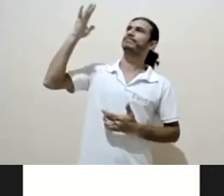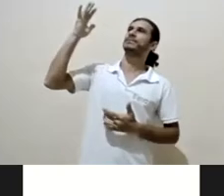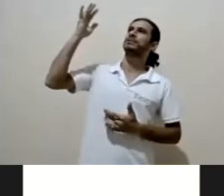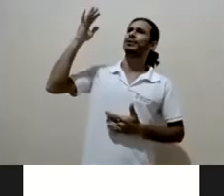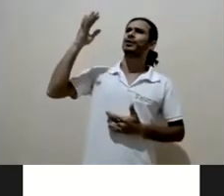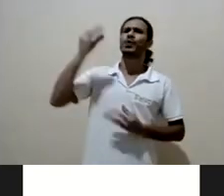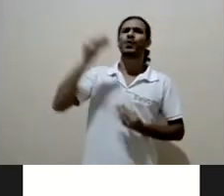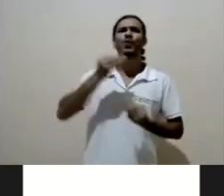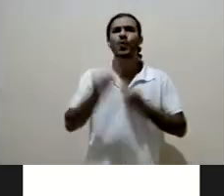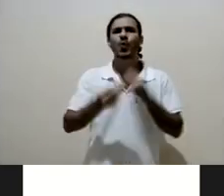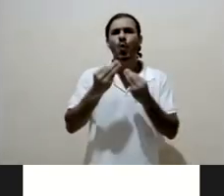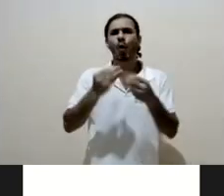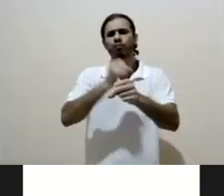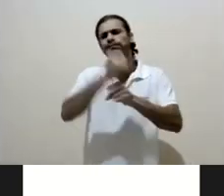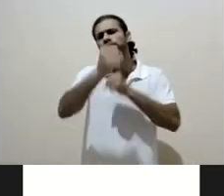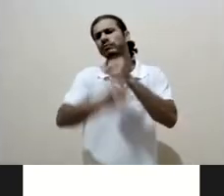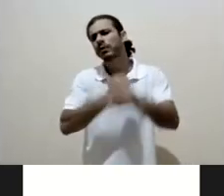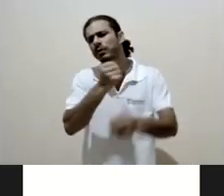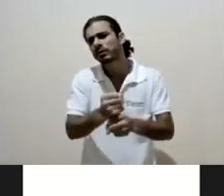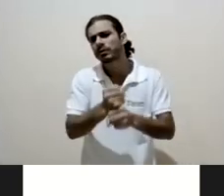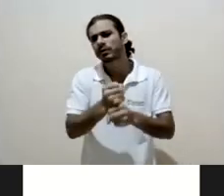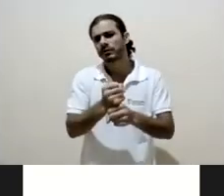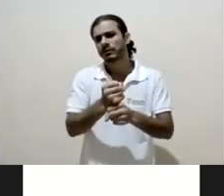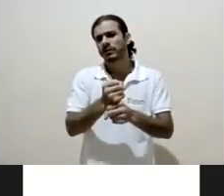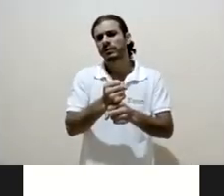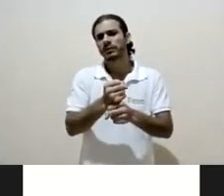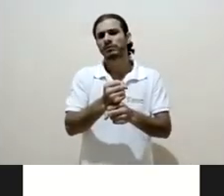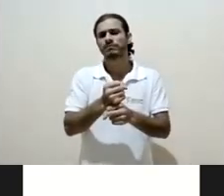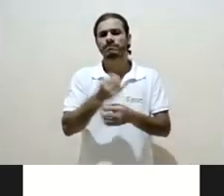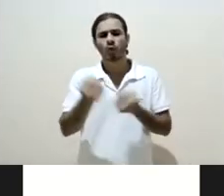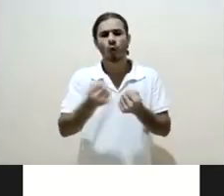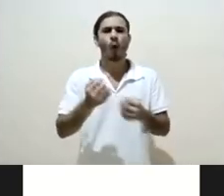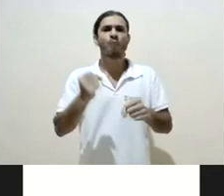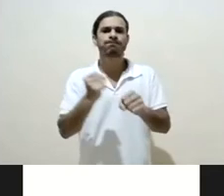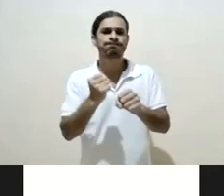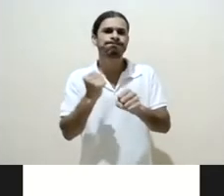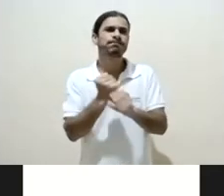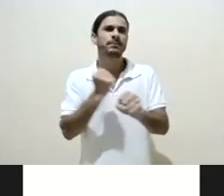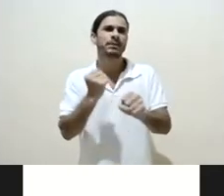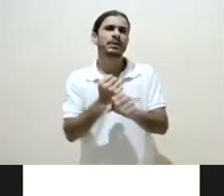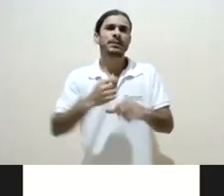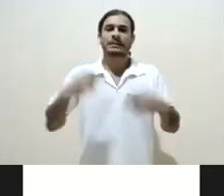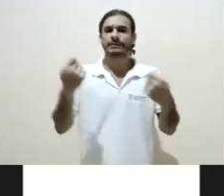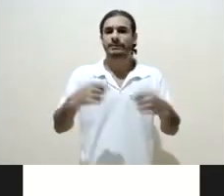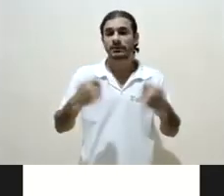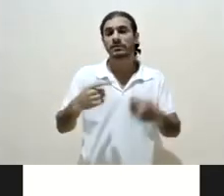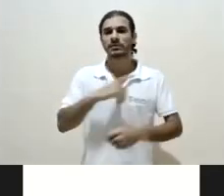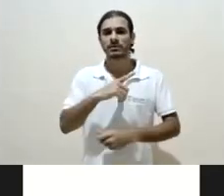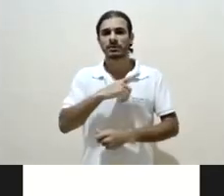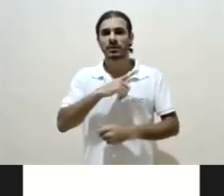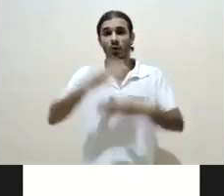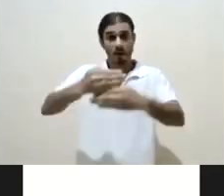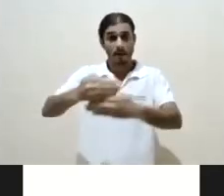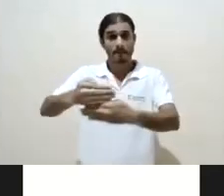jornada. Claro que, muito provavelmente, alguma presencialidade nós teremos. Se teremos